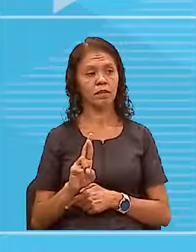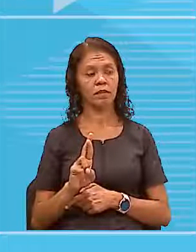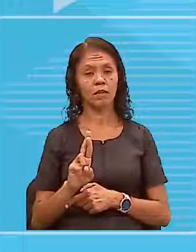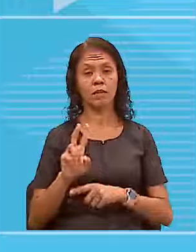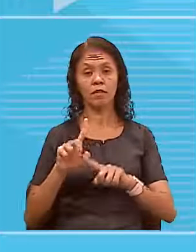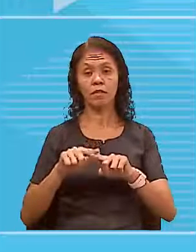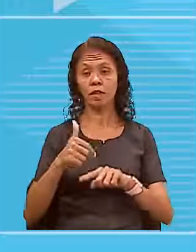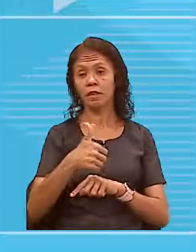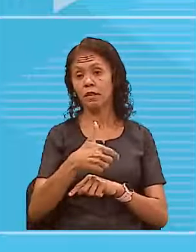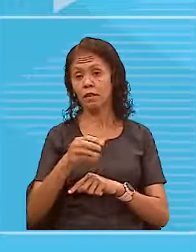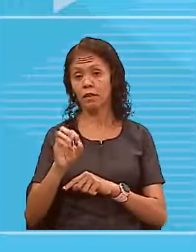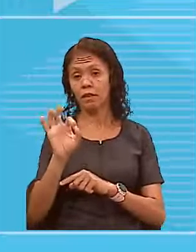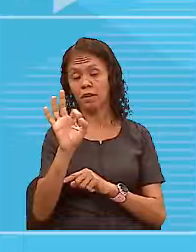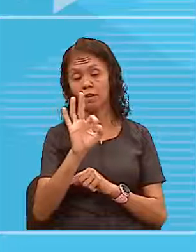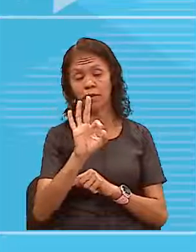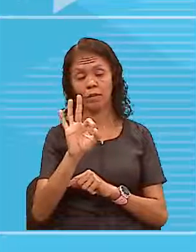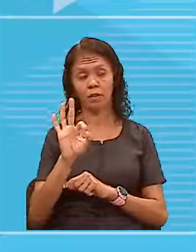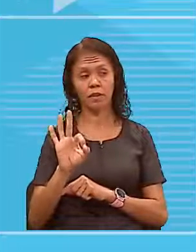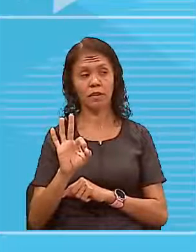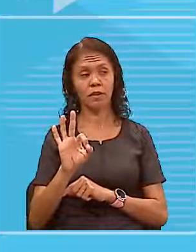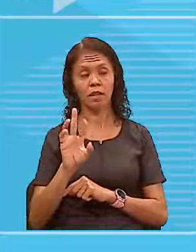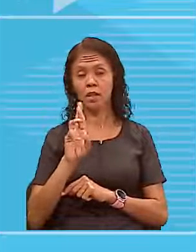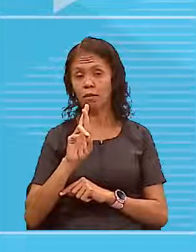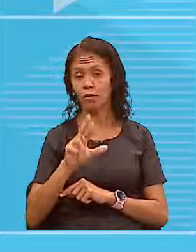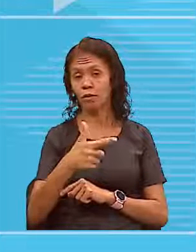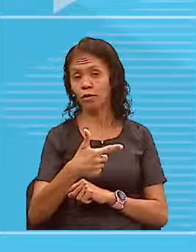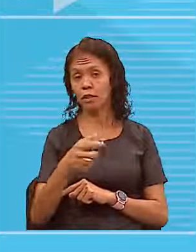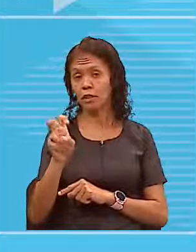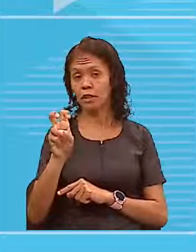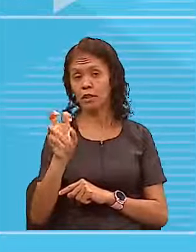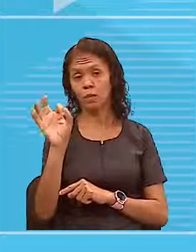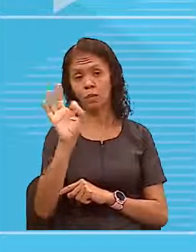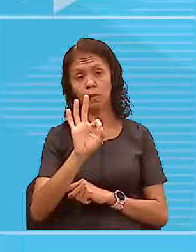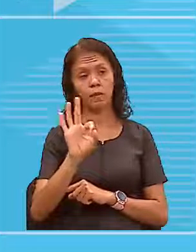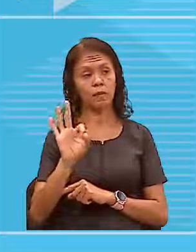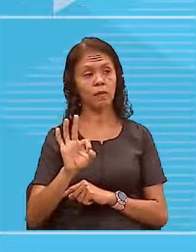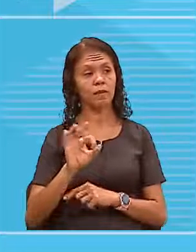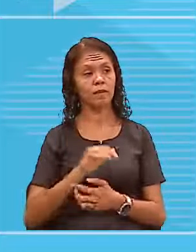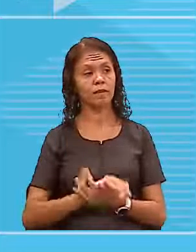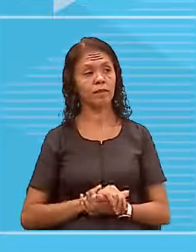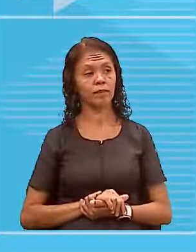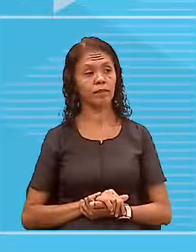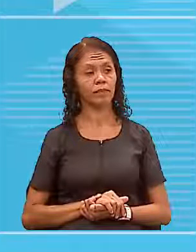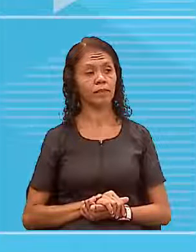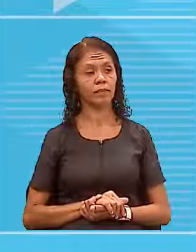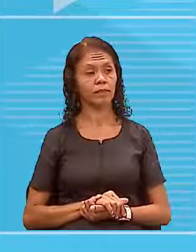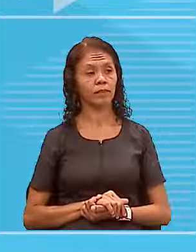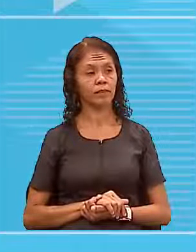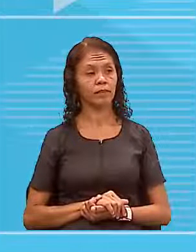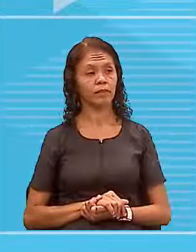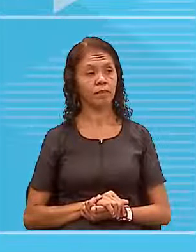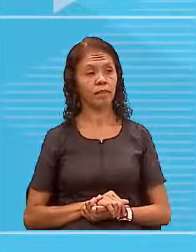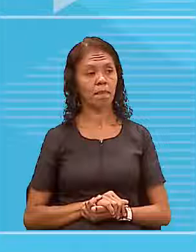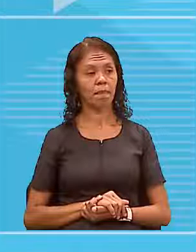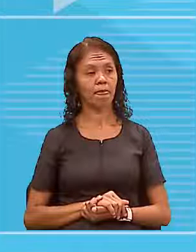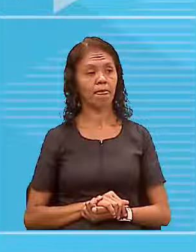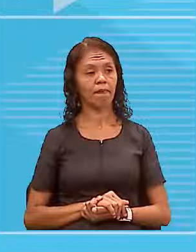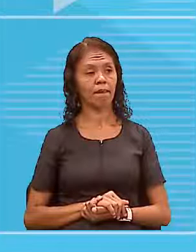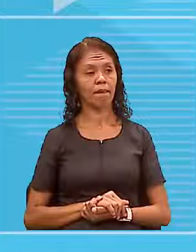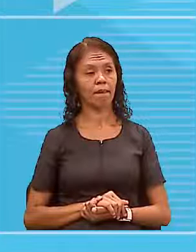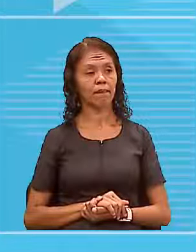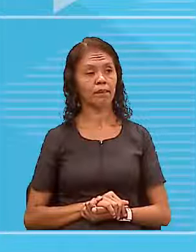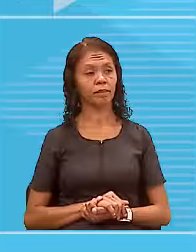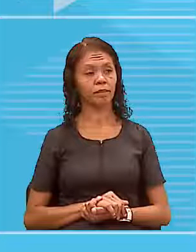25%. A mesma fórmula de cima, eu vou utilizar aqui, ó. 5 dividido para 16.